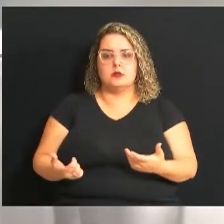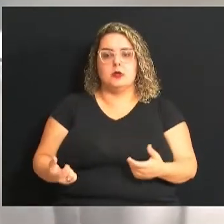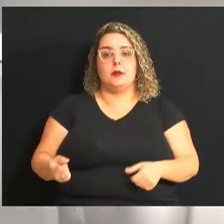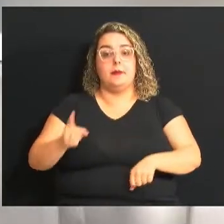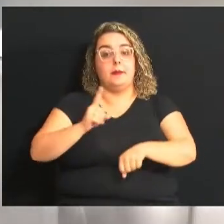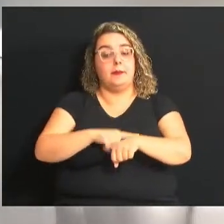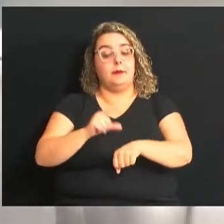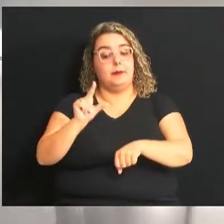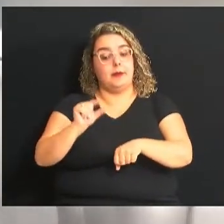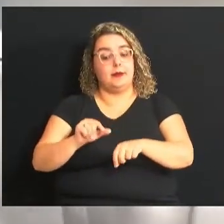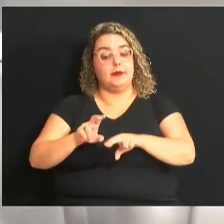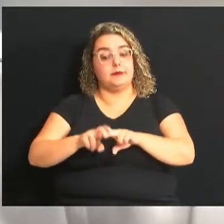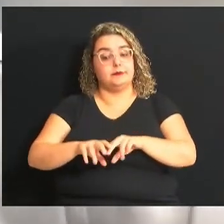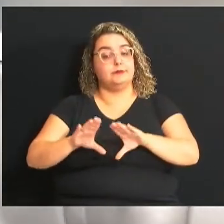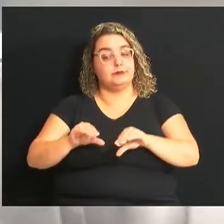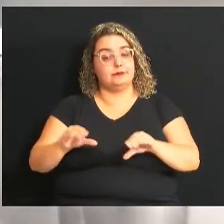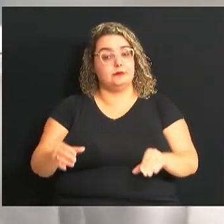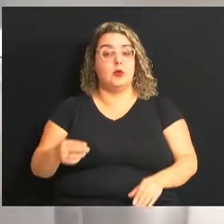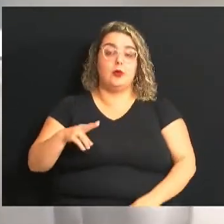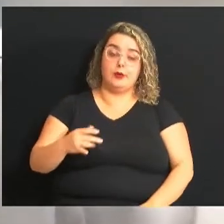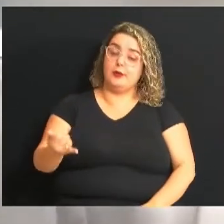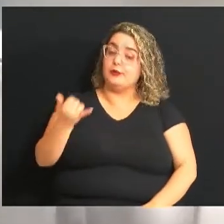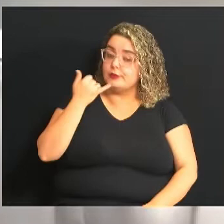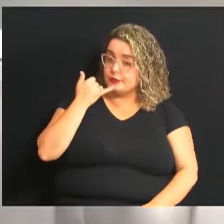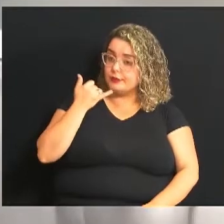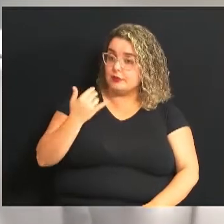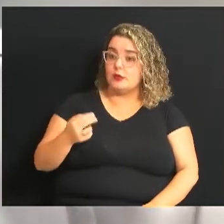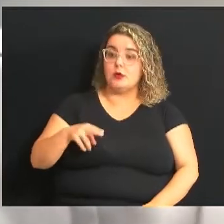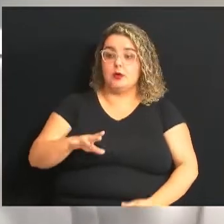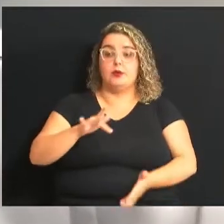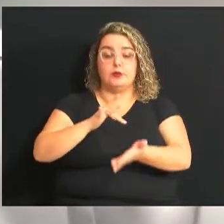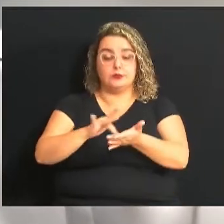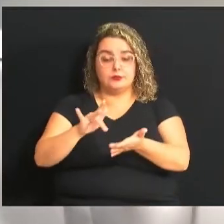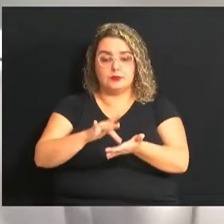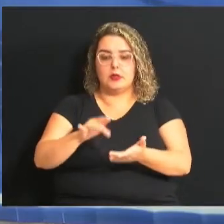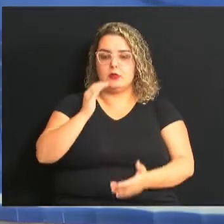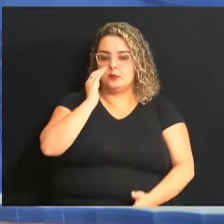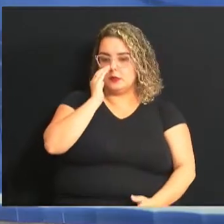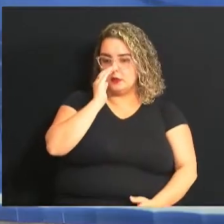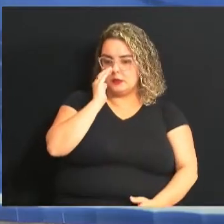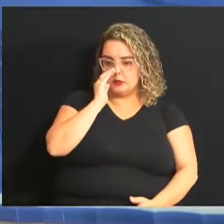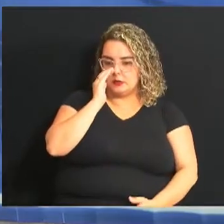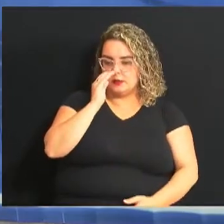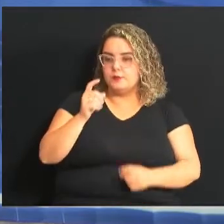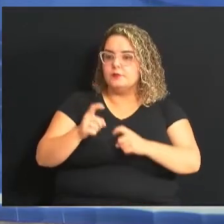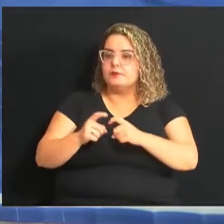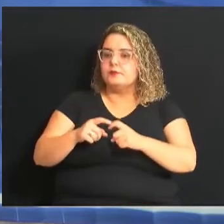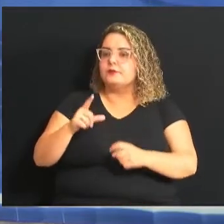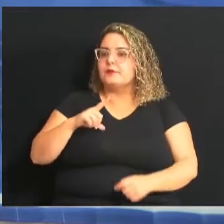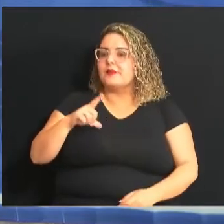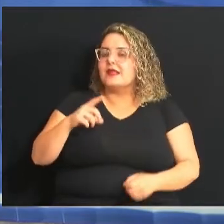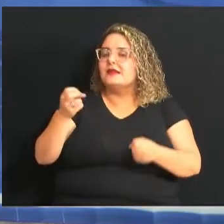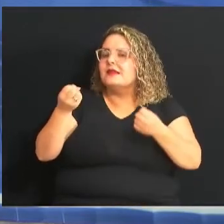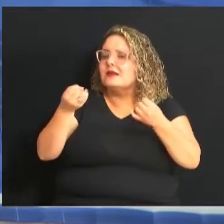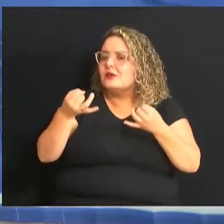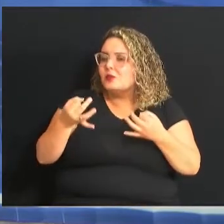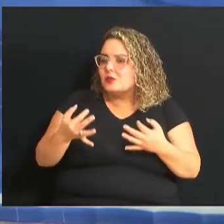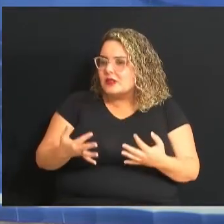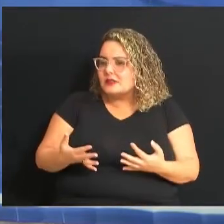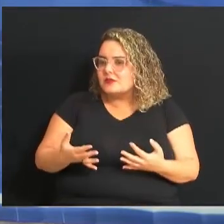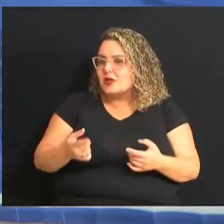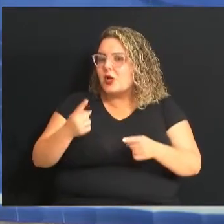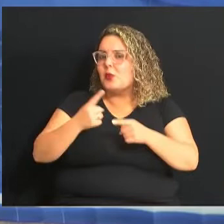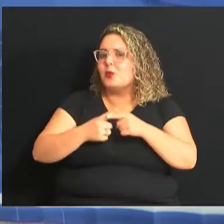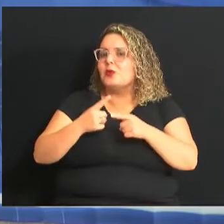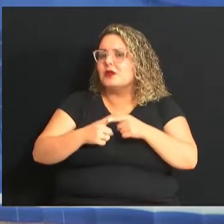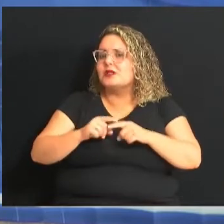no sofá ou no seu celular ou no seu tablet. E doutor, existe uma explicação por que de